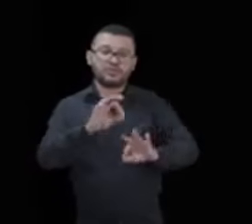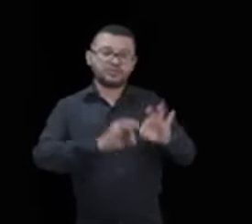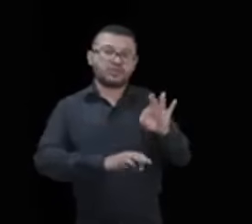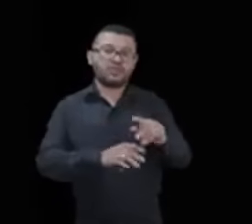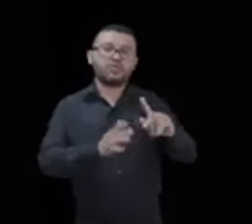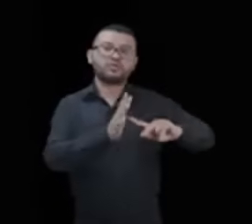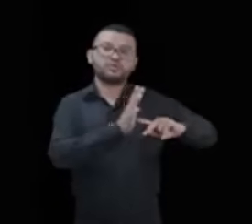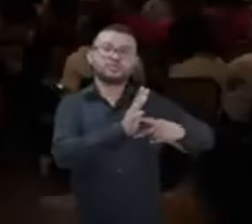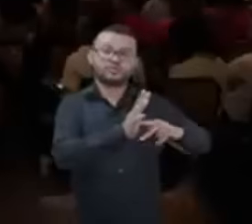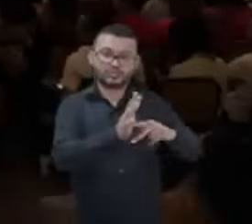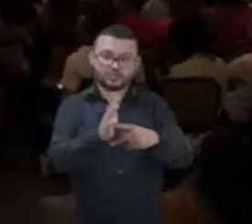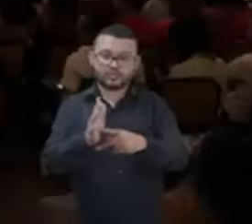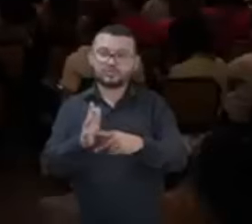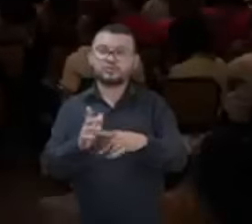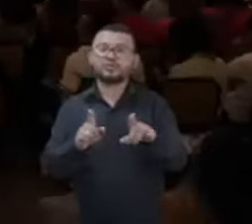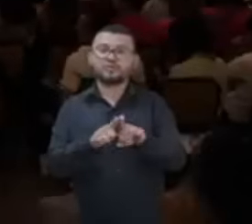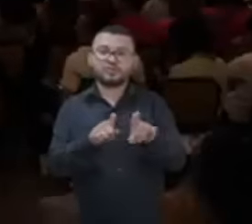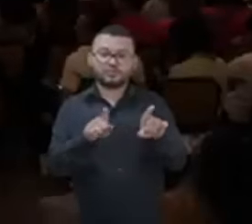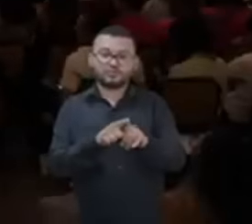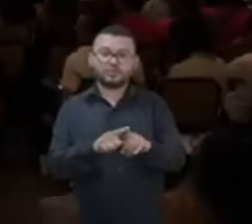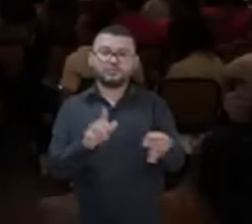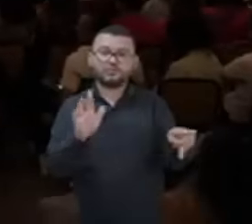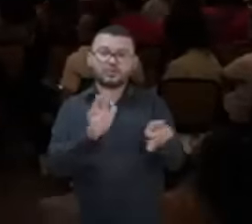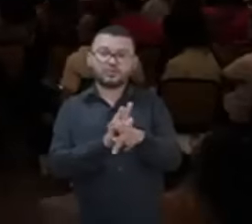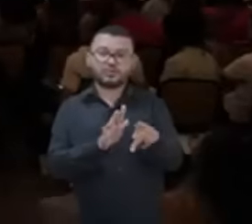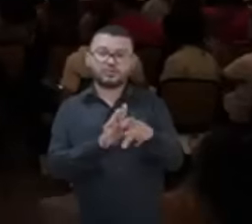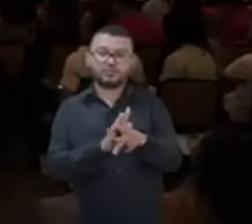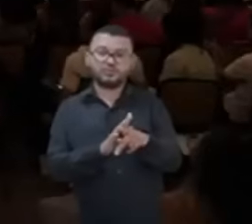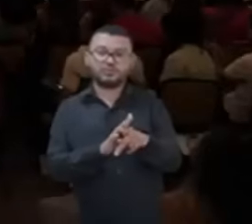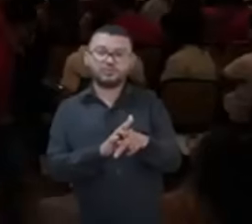centrais sindicais do nosso país.